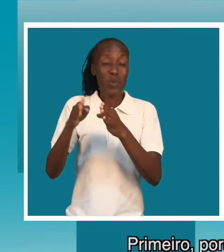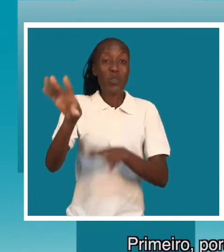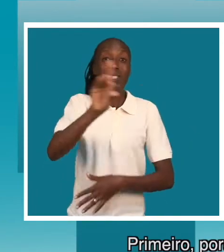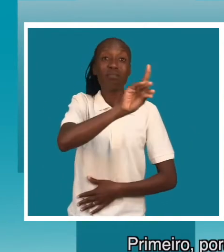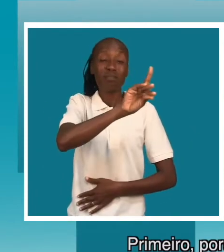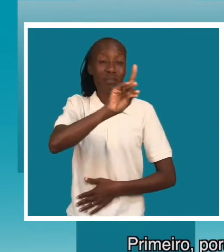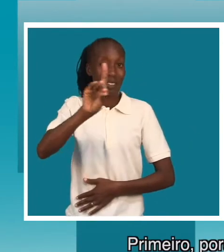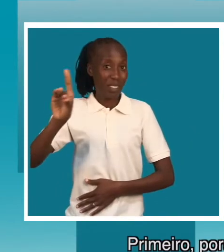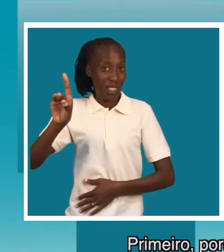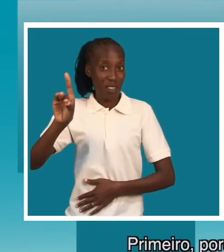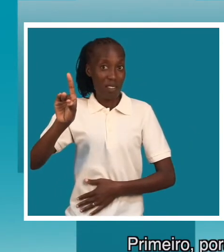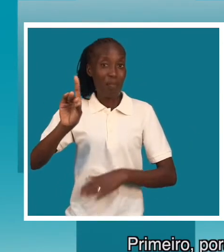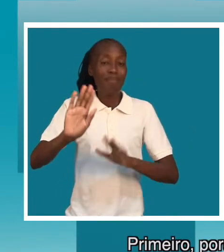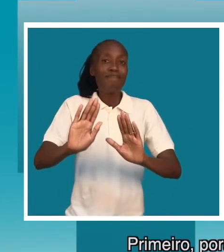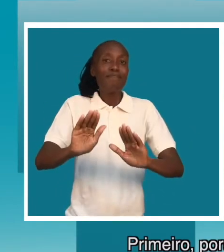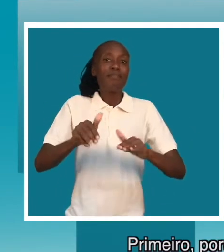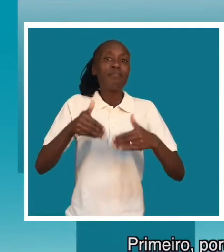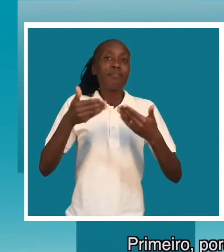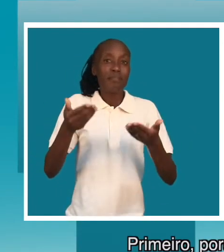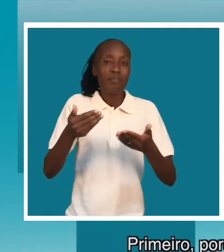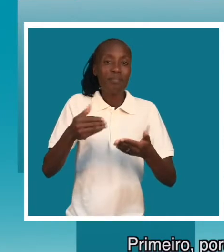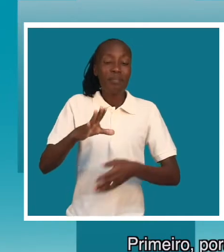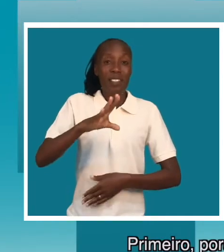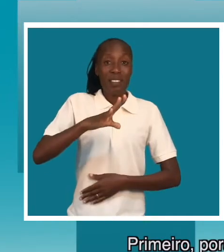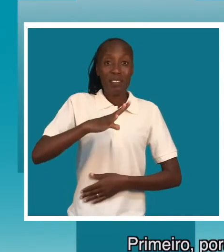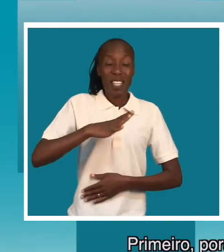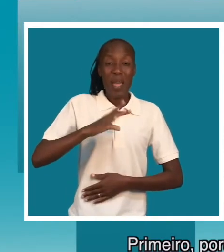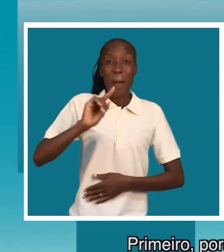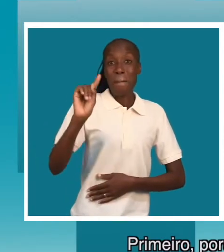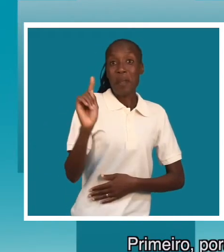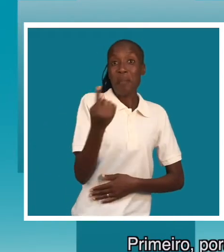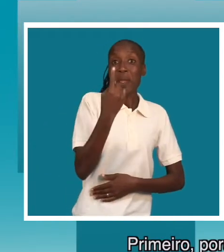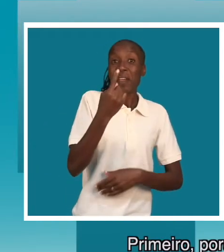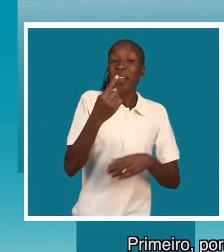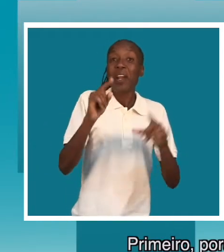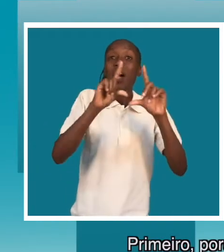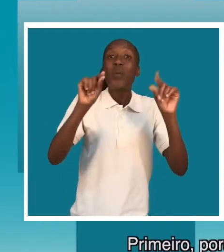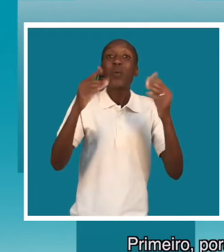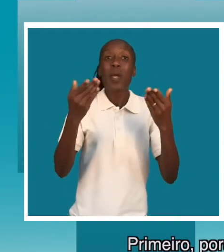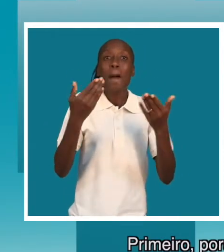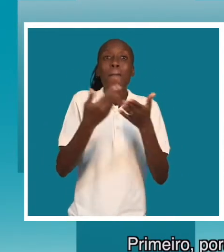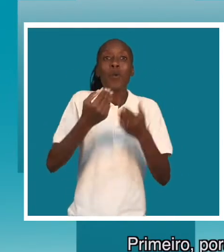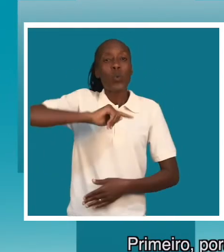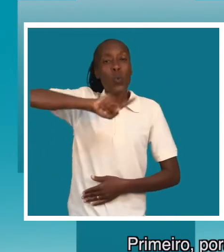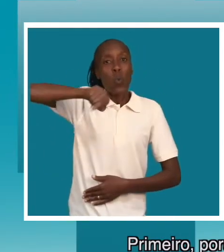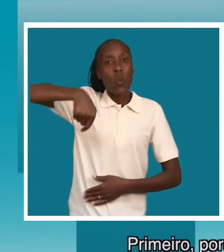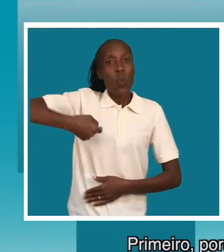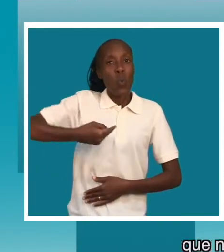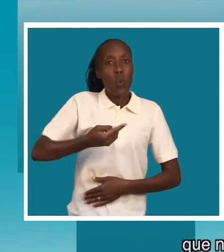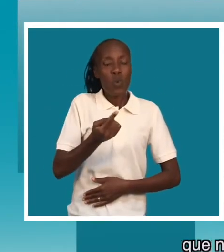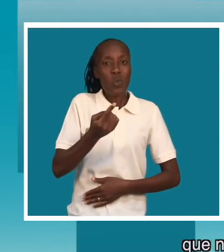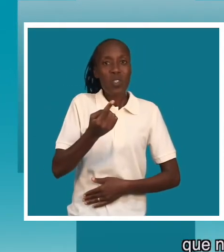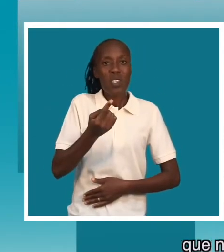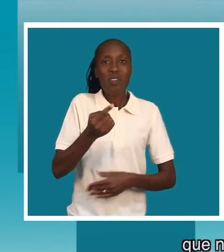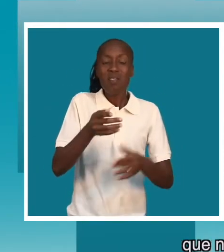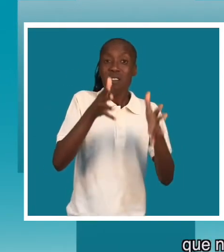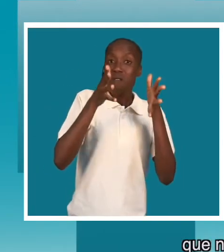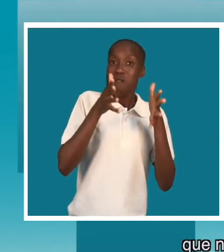de deficiência vêem-se primeiro ofuscadas com o nosso sistema, em primeiro lugar,